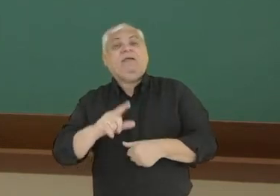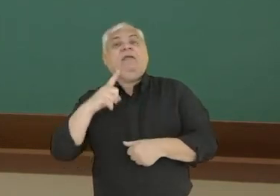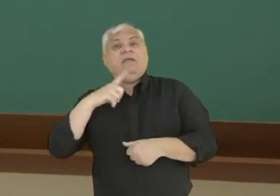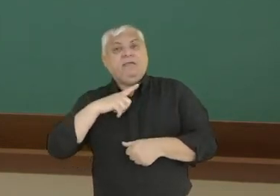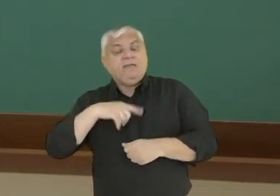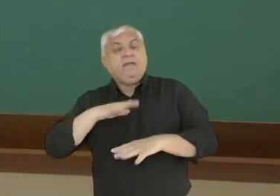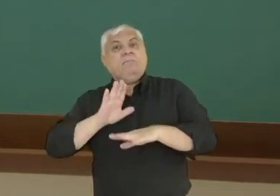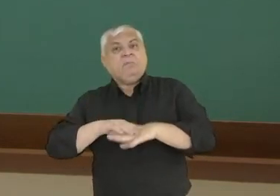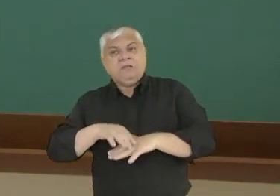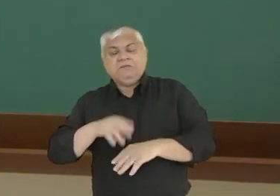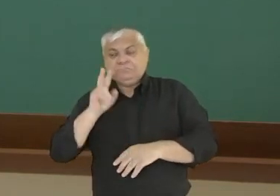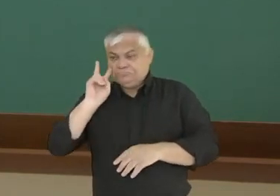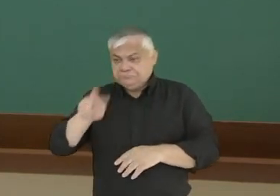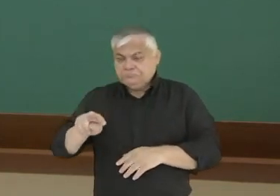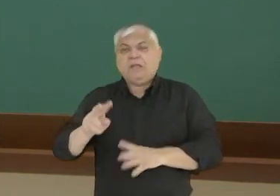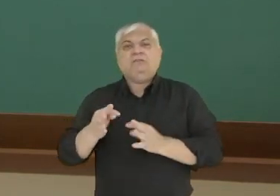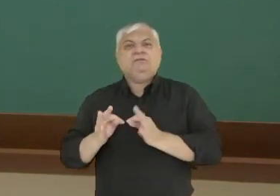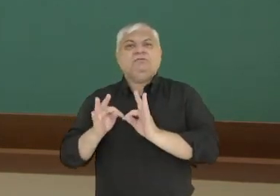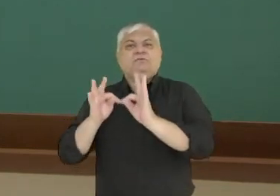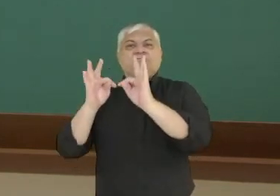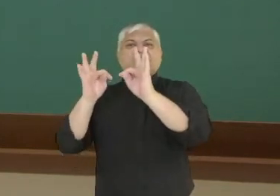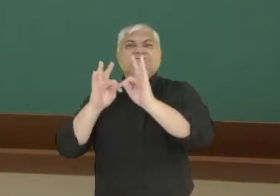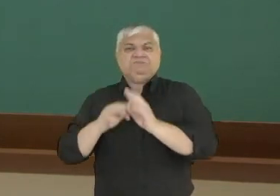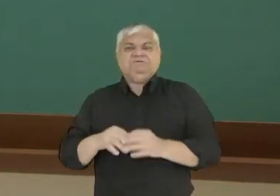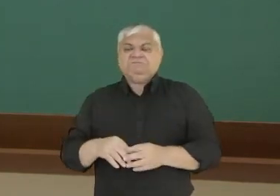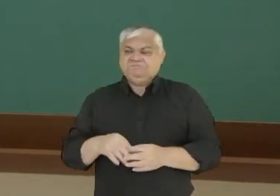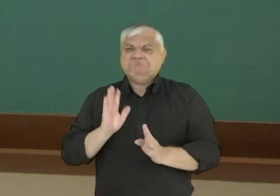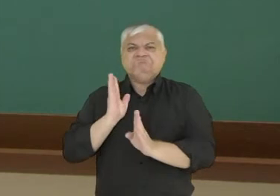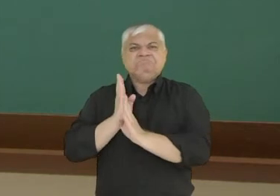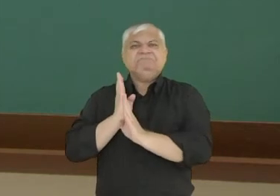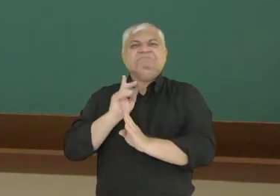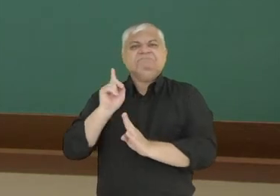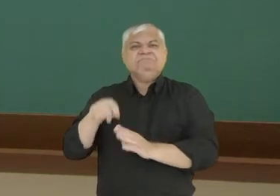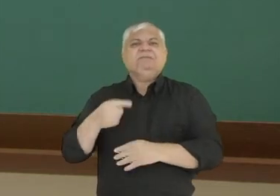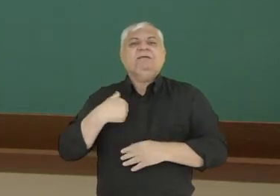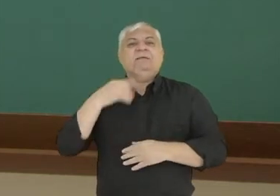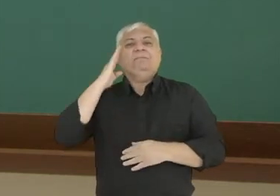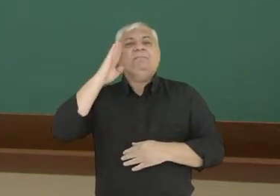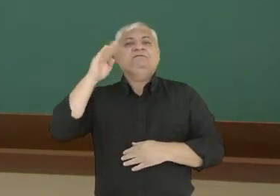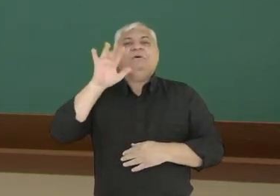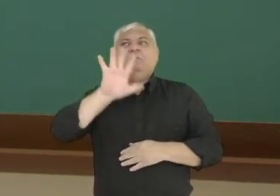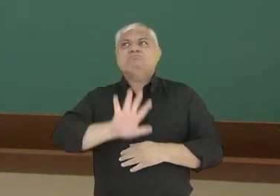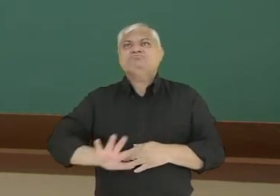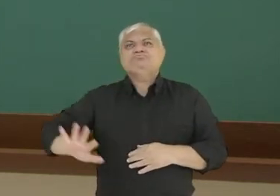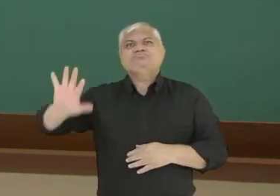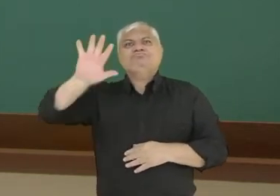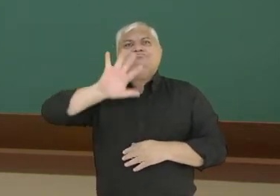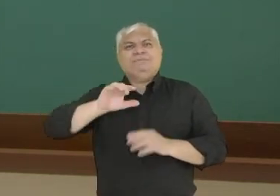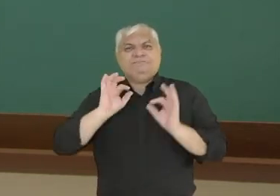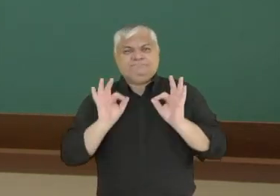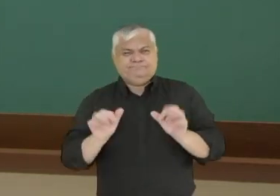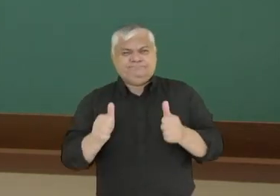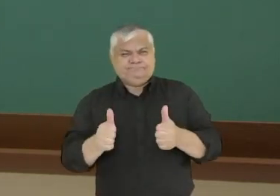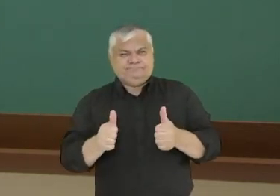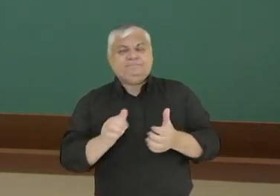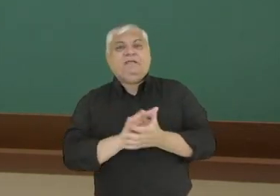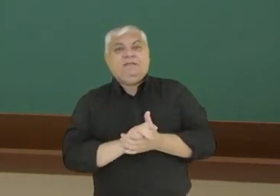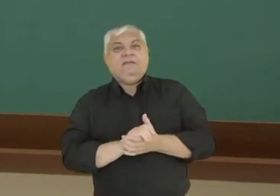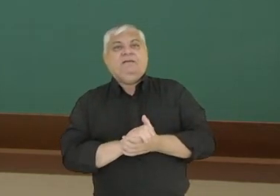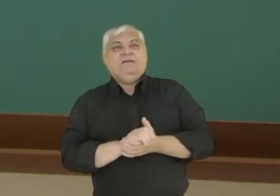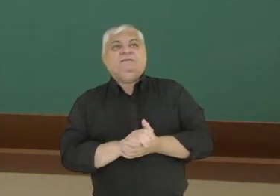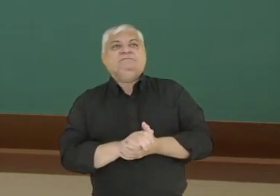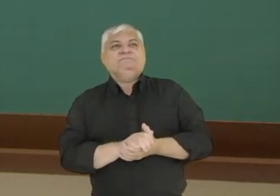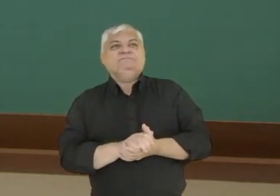cada vez mais presentes o emprego de tecnologia principalmente nas grandes áreas produzidas perto nas